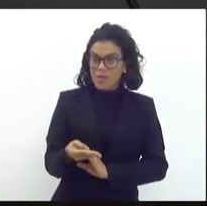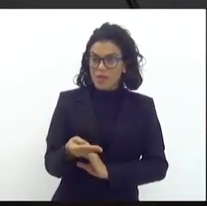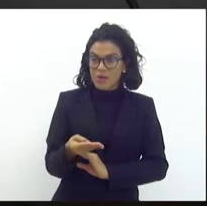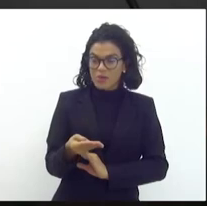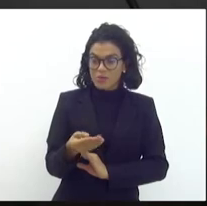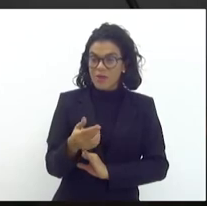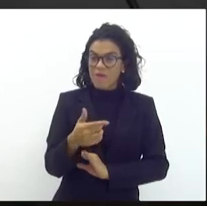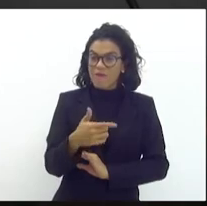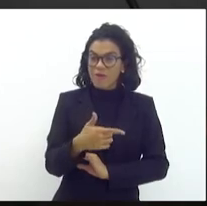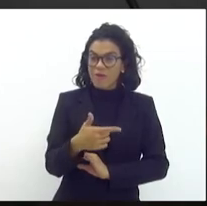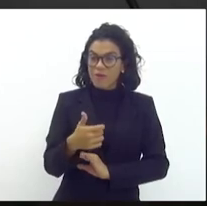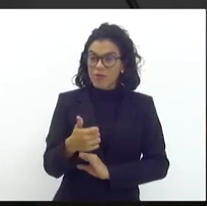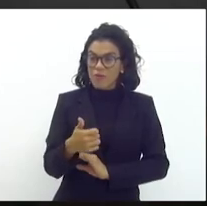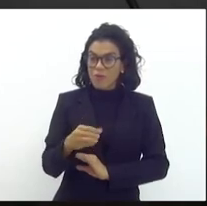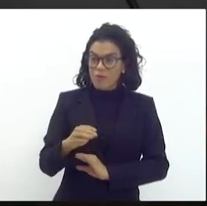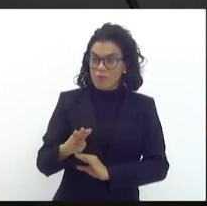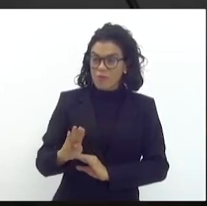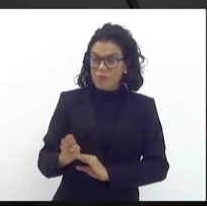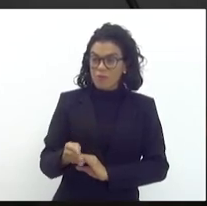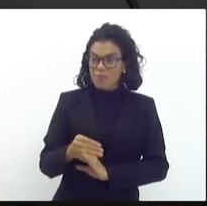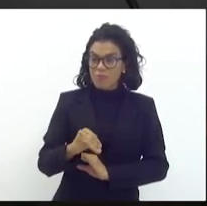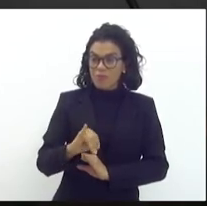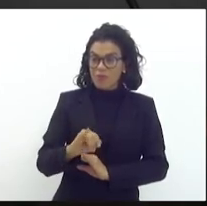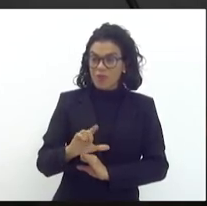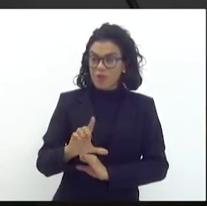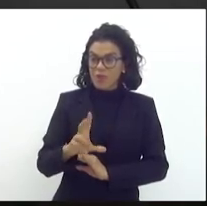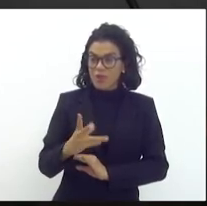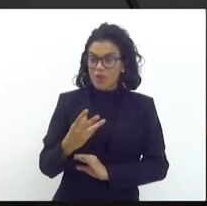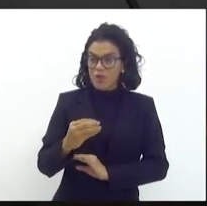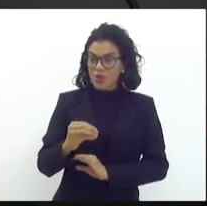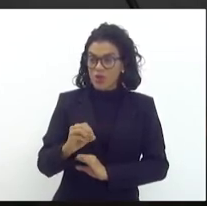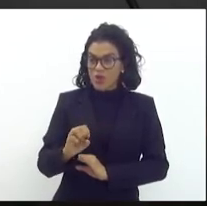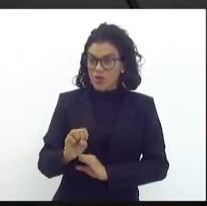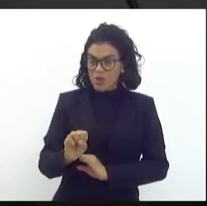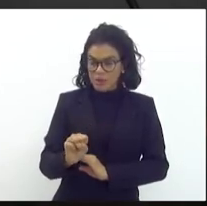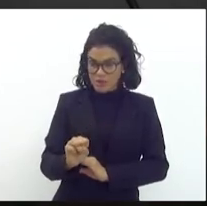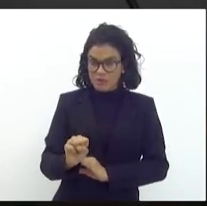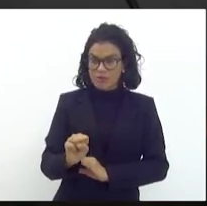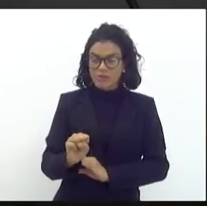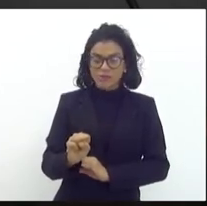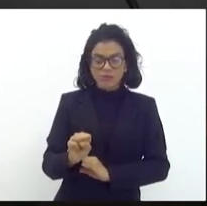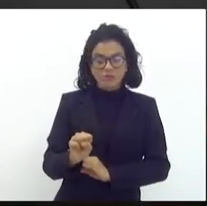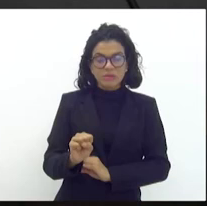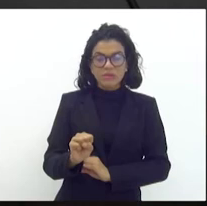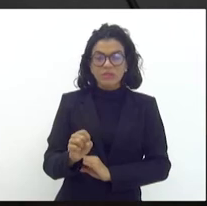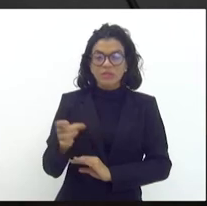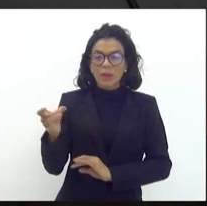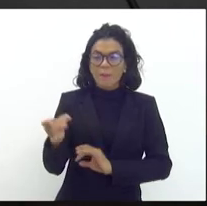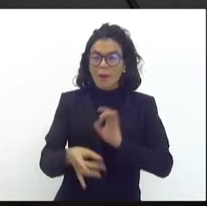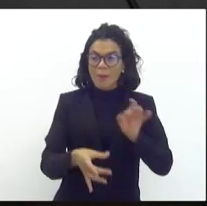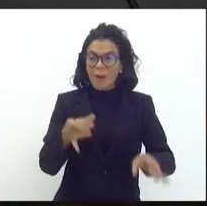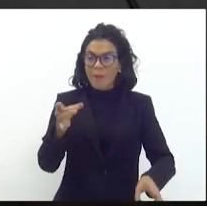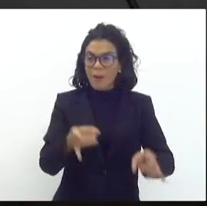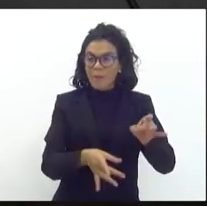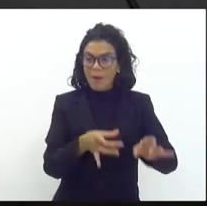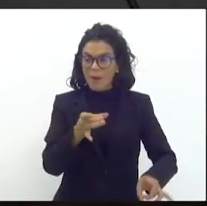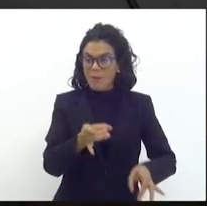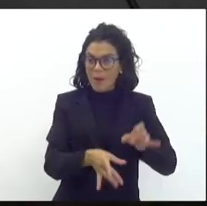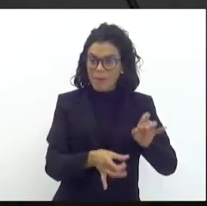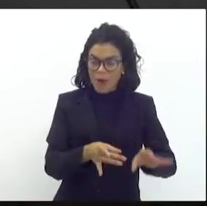21 bilhões de renúncia para incentivo